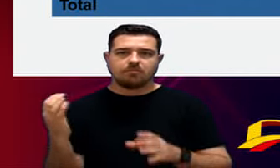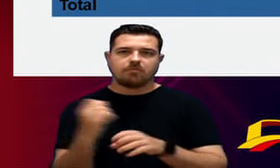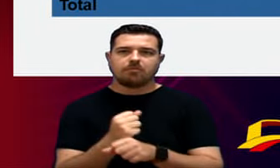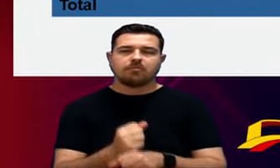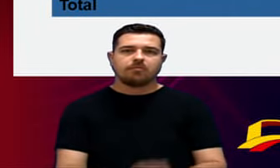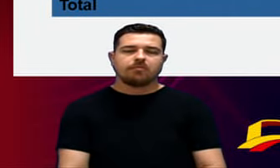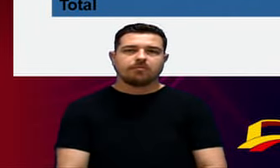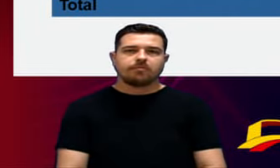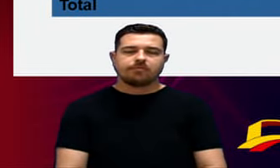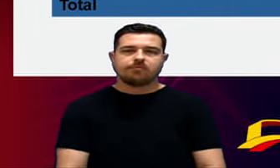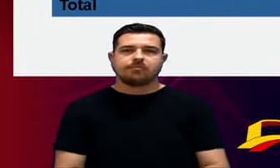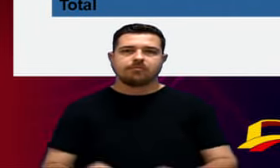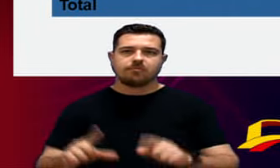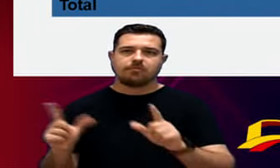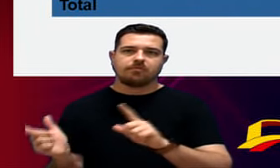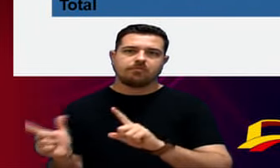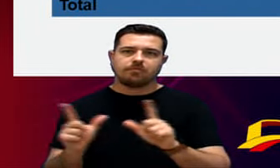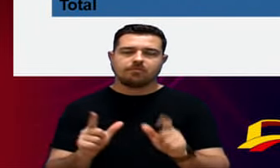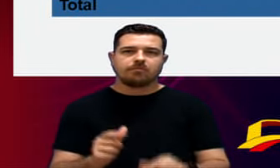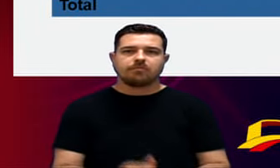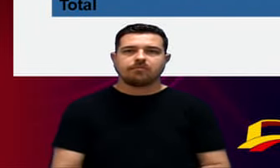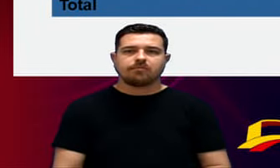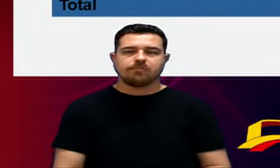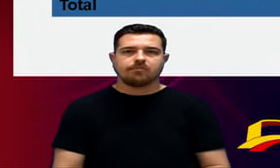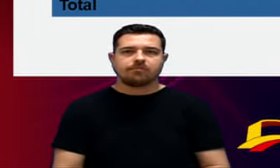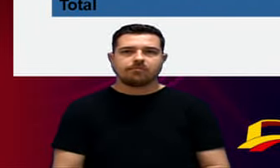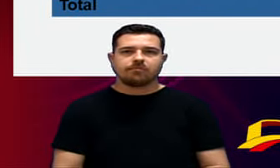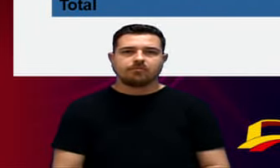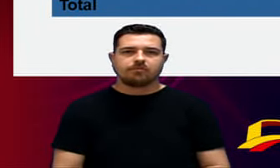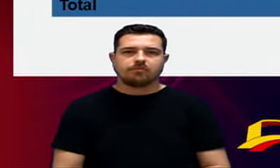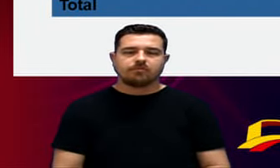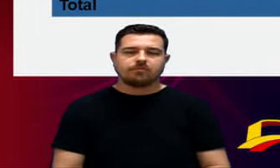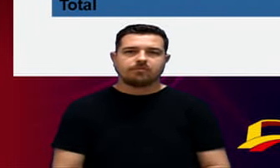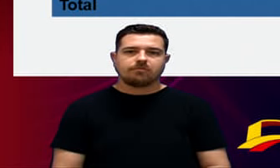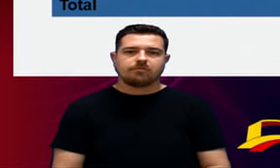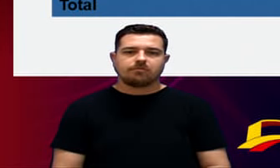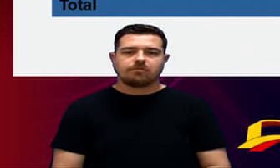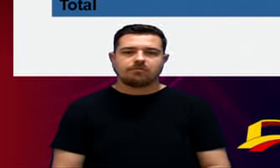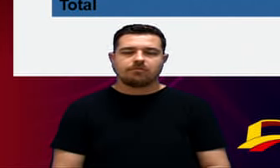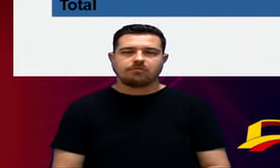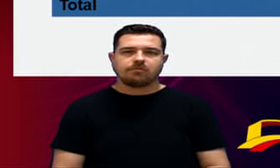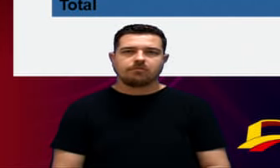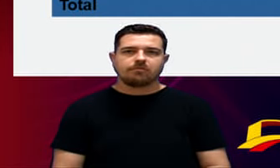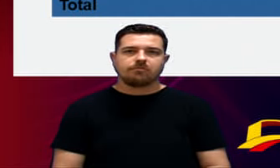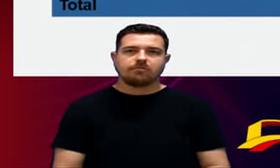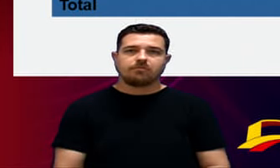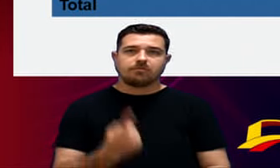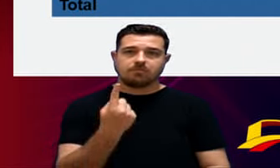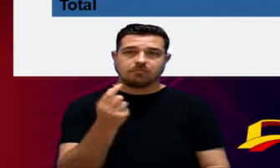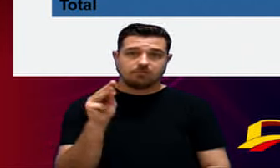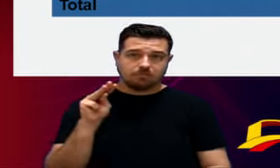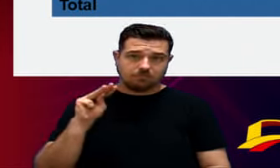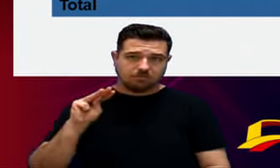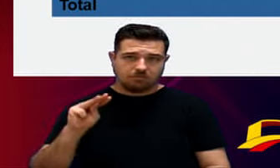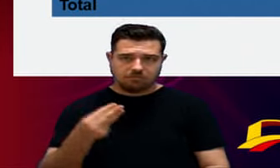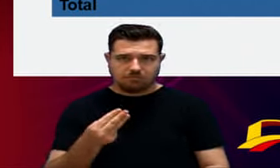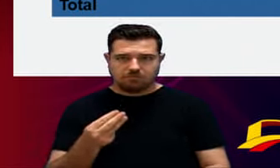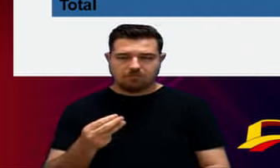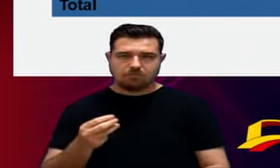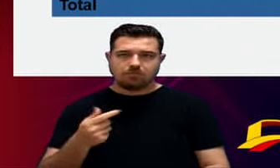230.000 manutenção da guarda civil municipal atividade delegada com a polícia militar R 1.